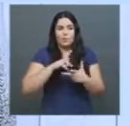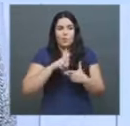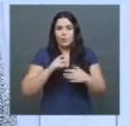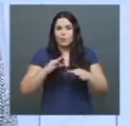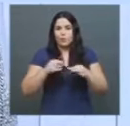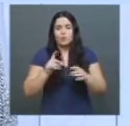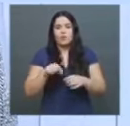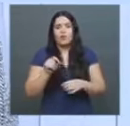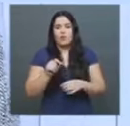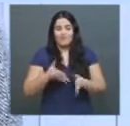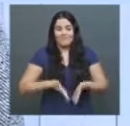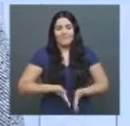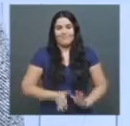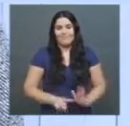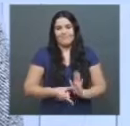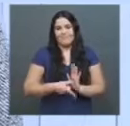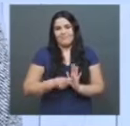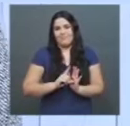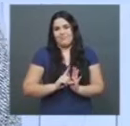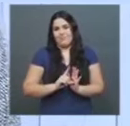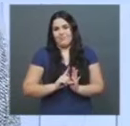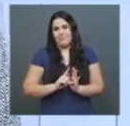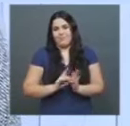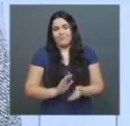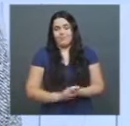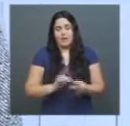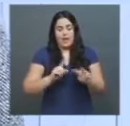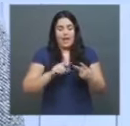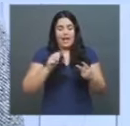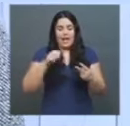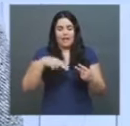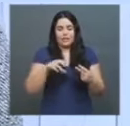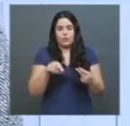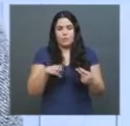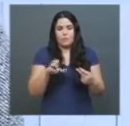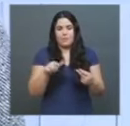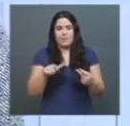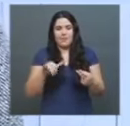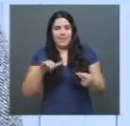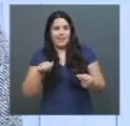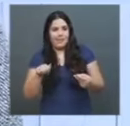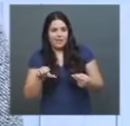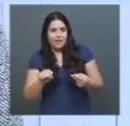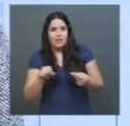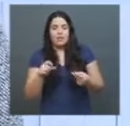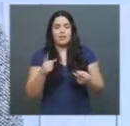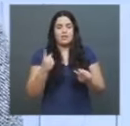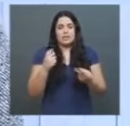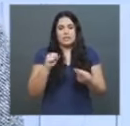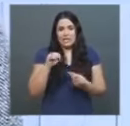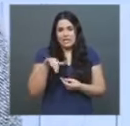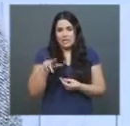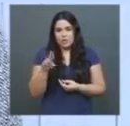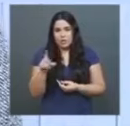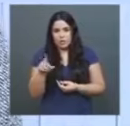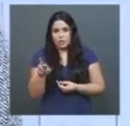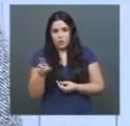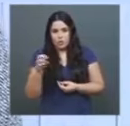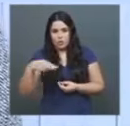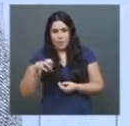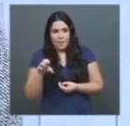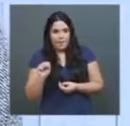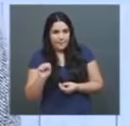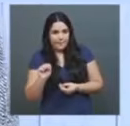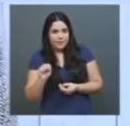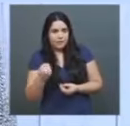prematuridade, tá? Seguida das anomalias congênitas ou síndromes genéticas, aqui também são causas fetais,